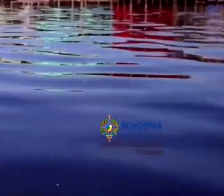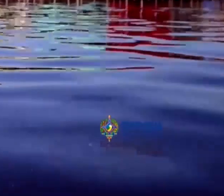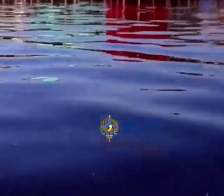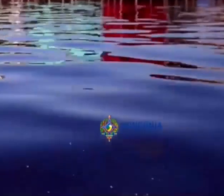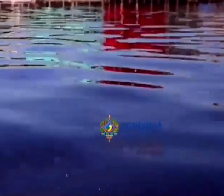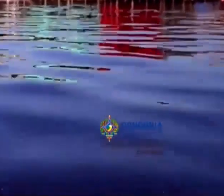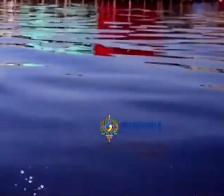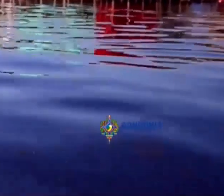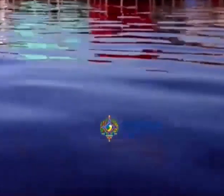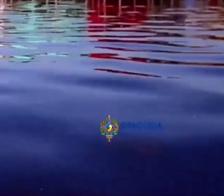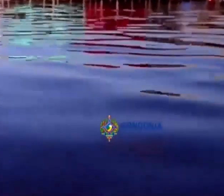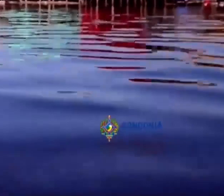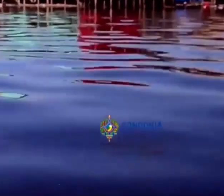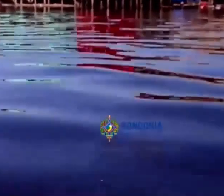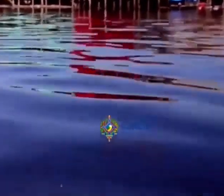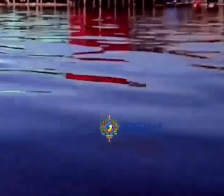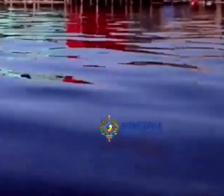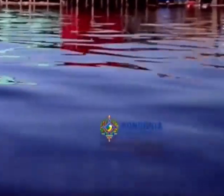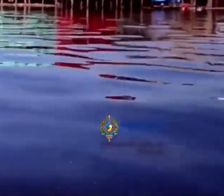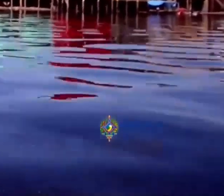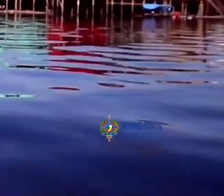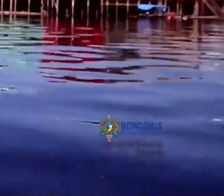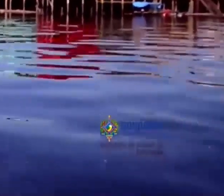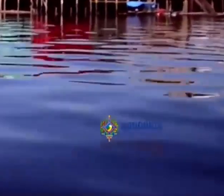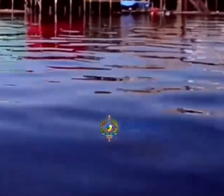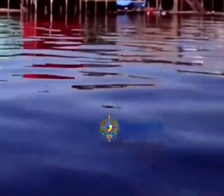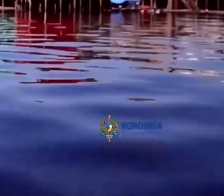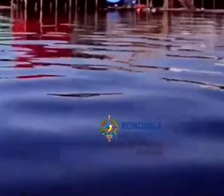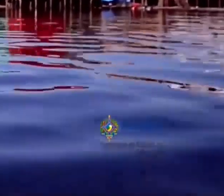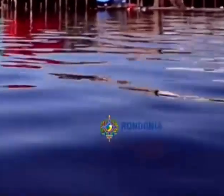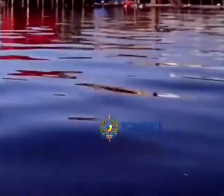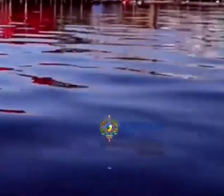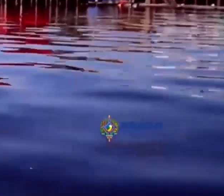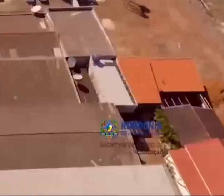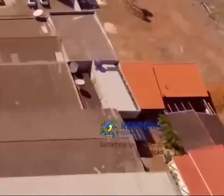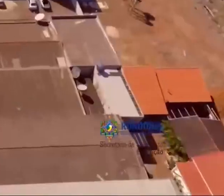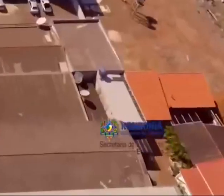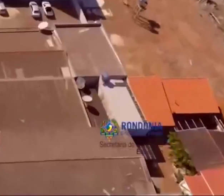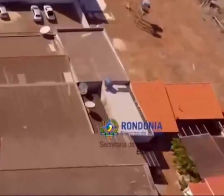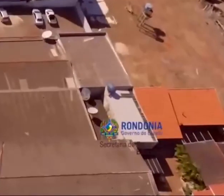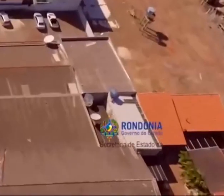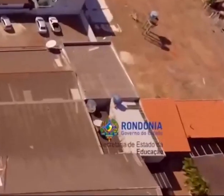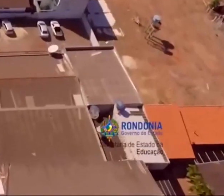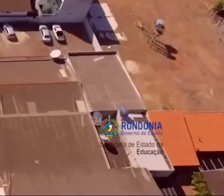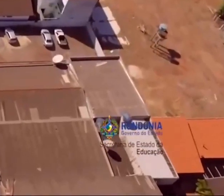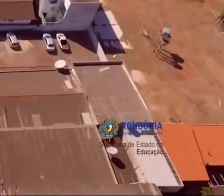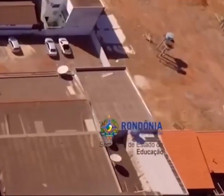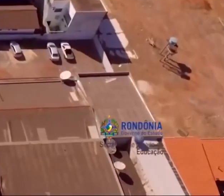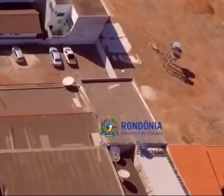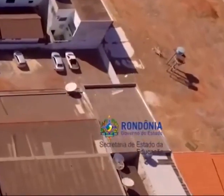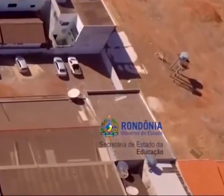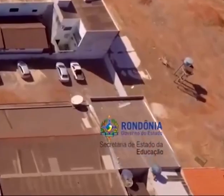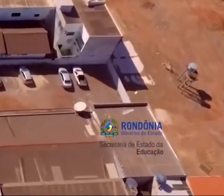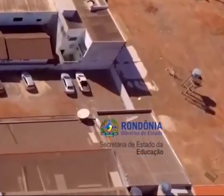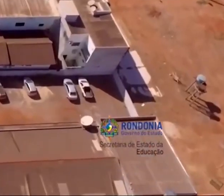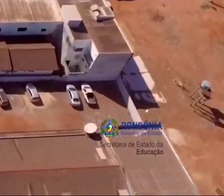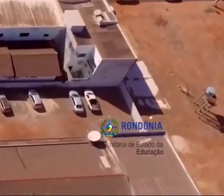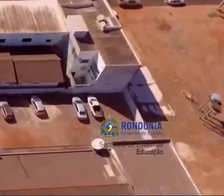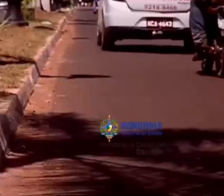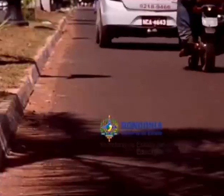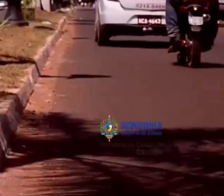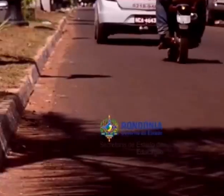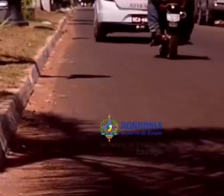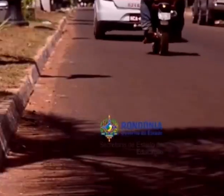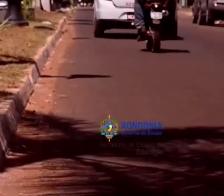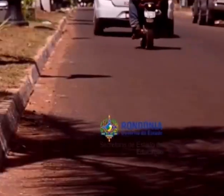A depressão do rio Guaporé constitui uma região esparsamente ocupada, atravessada por poucas rodovias